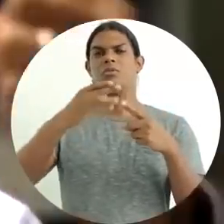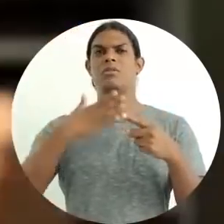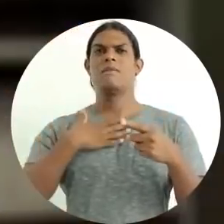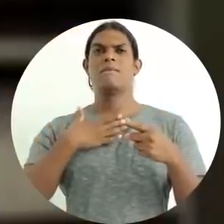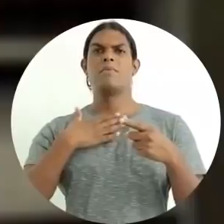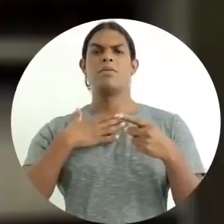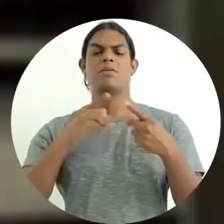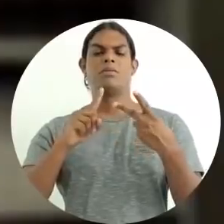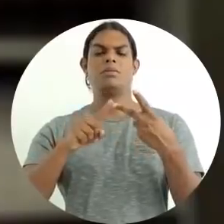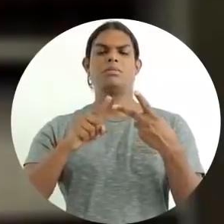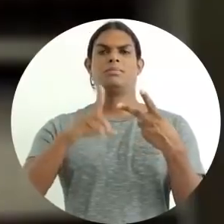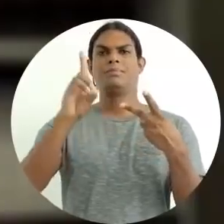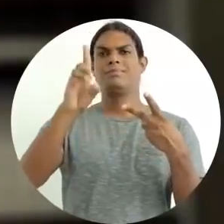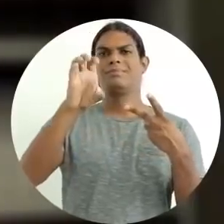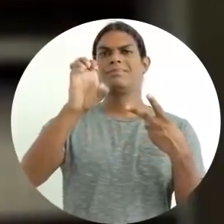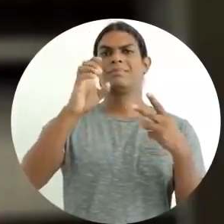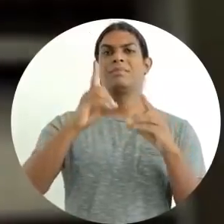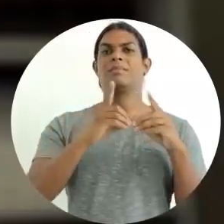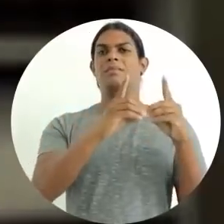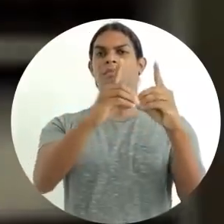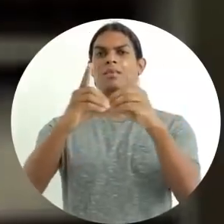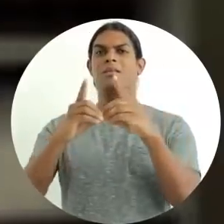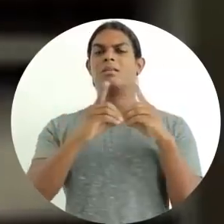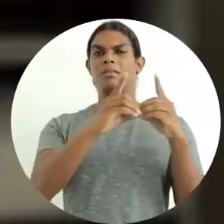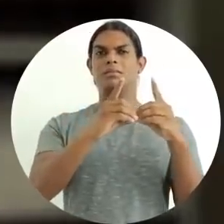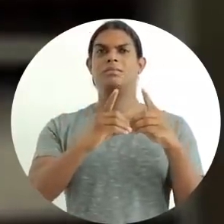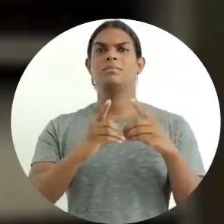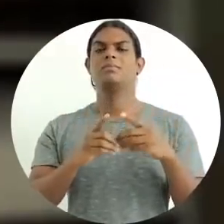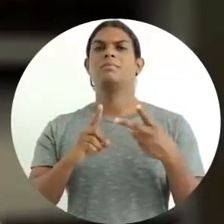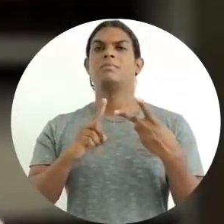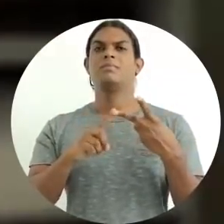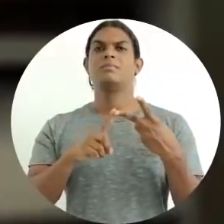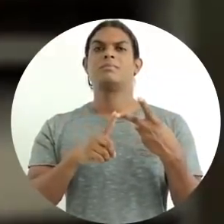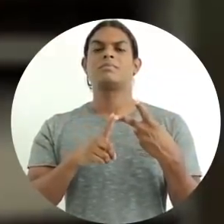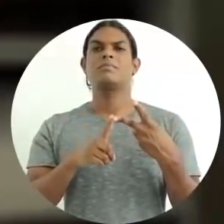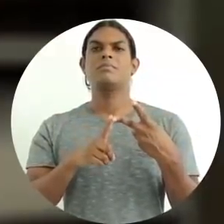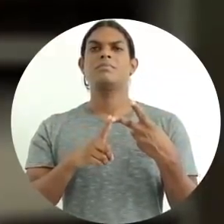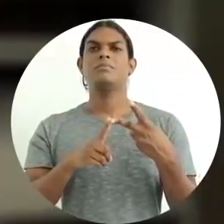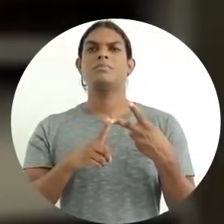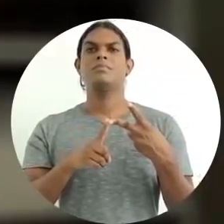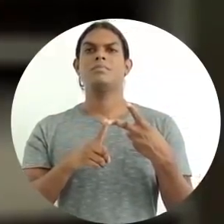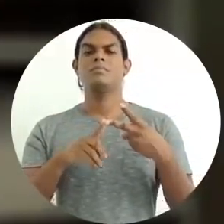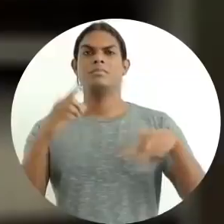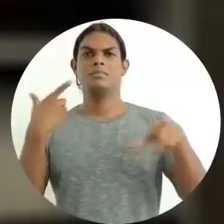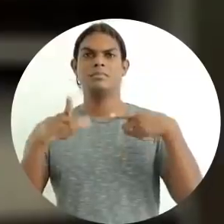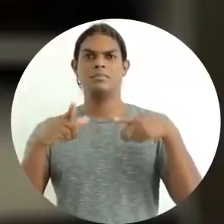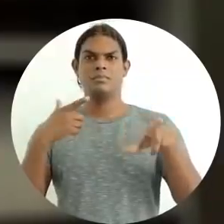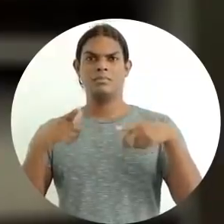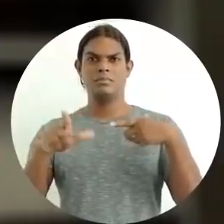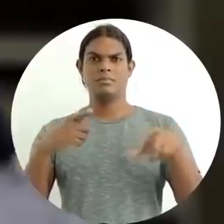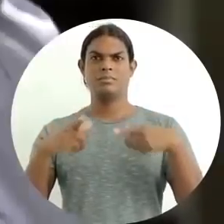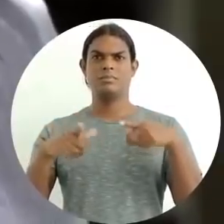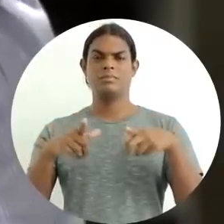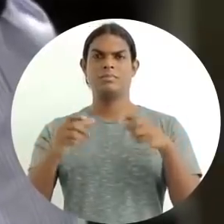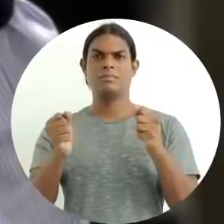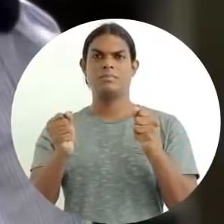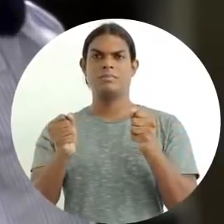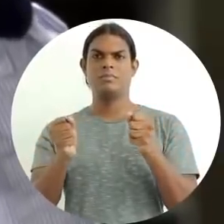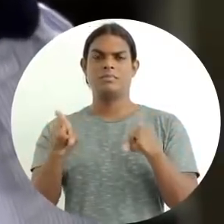o poder está comigo. O democrático, aquele que descentraliza o poder. Então, ele